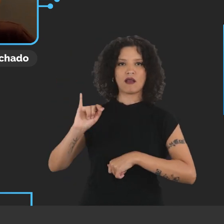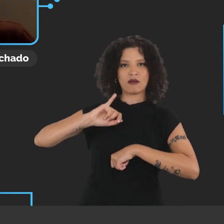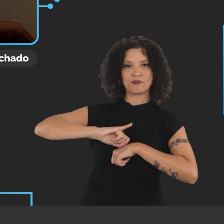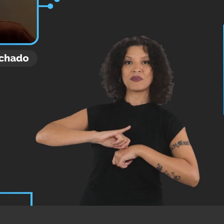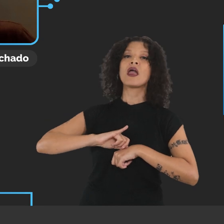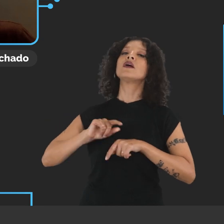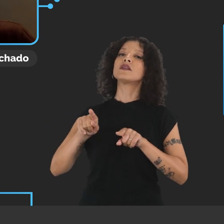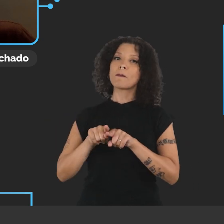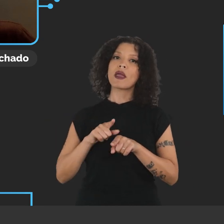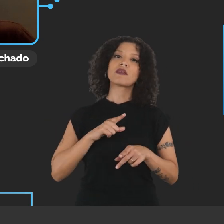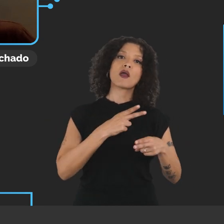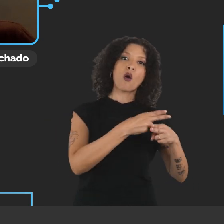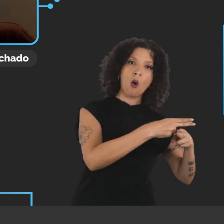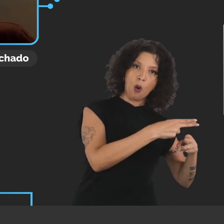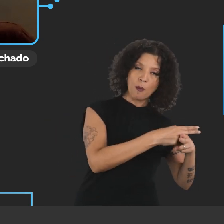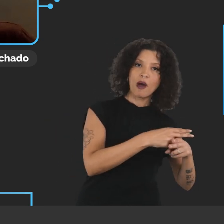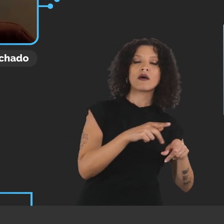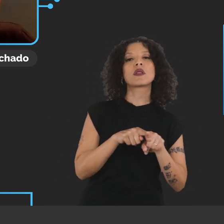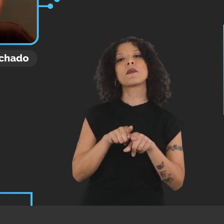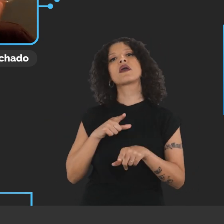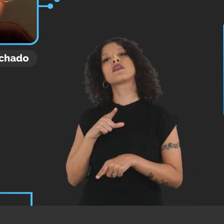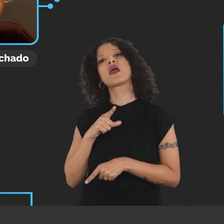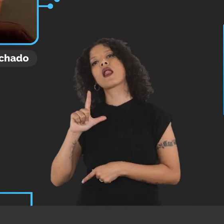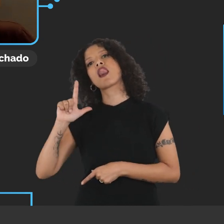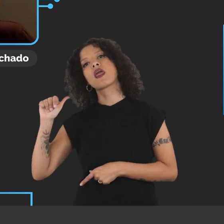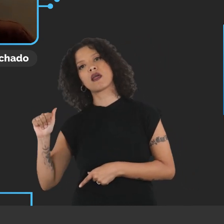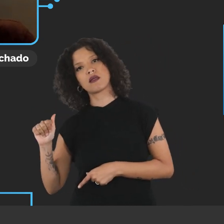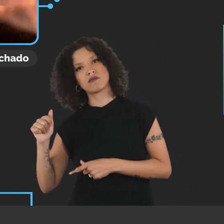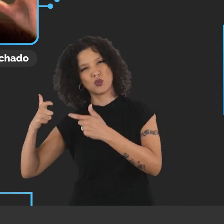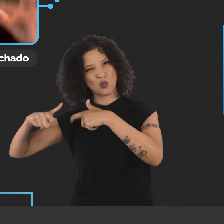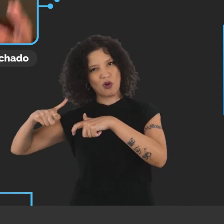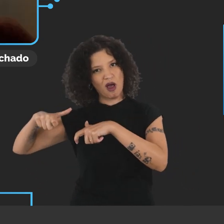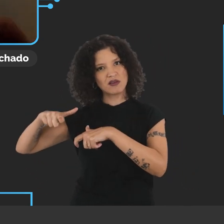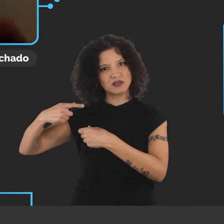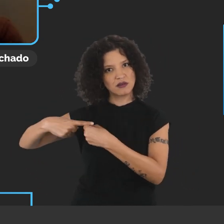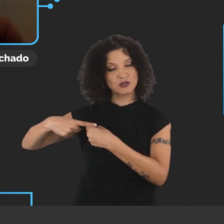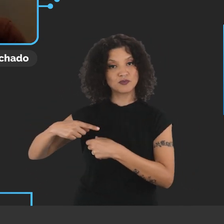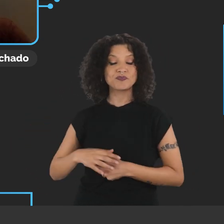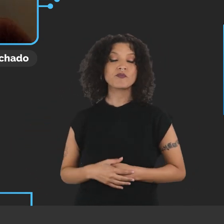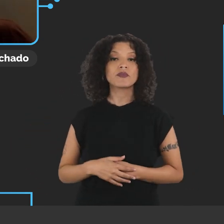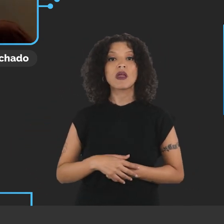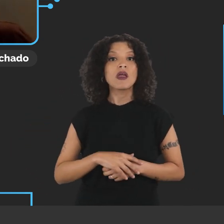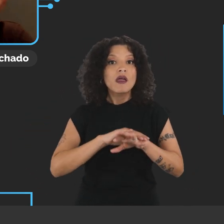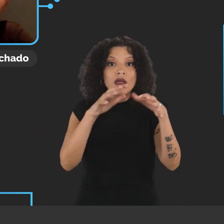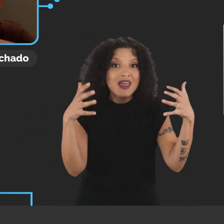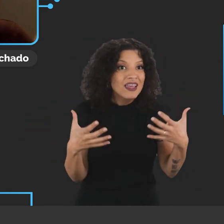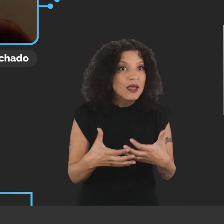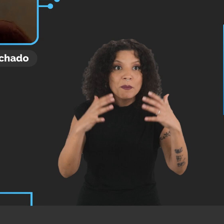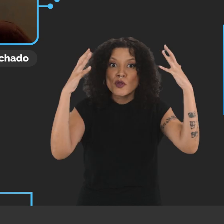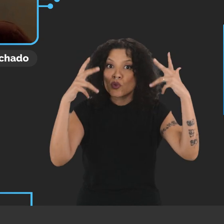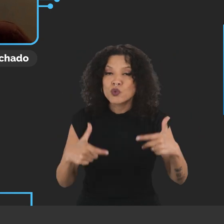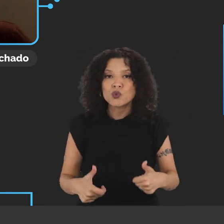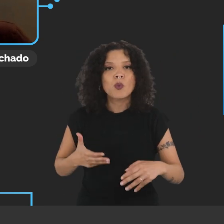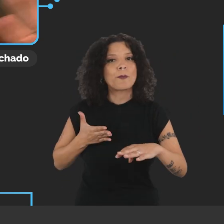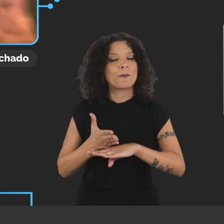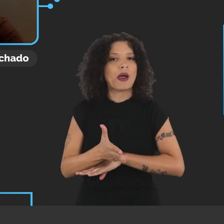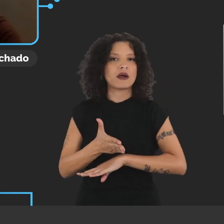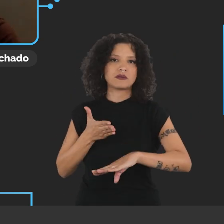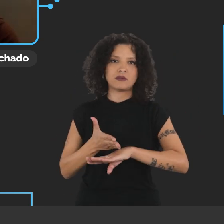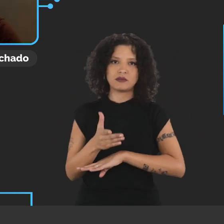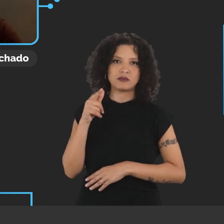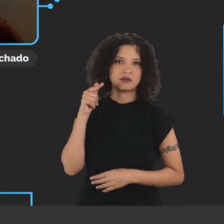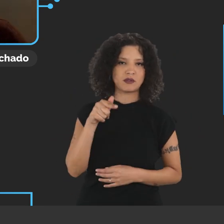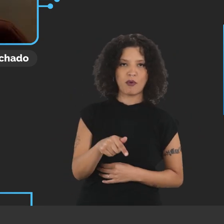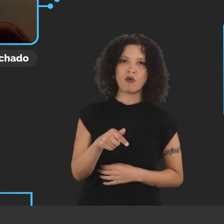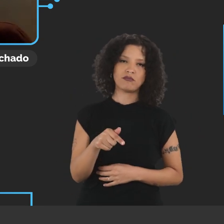Milão, tem filial em Roma e em Los Angeles. E a equipe inteira que participou dessa produção, a equipe